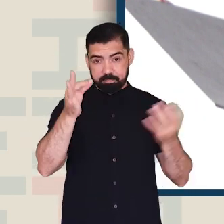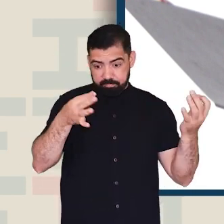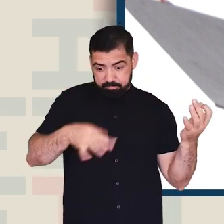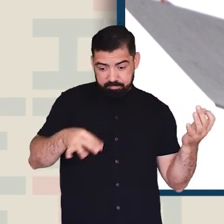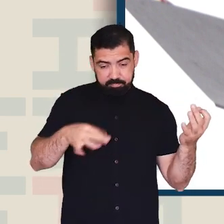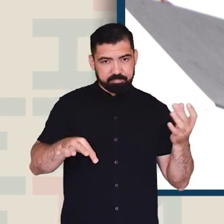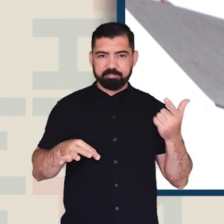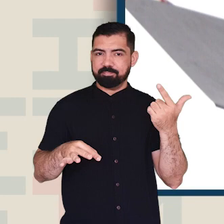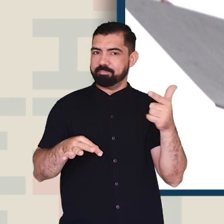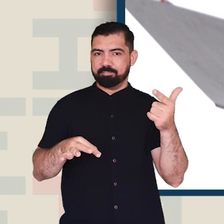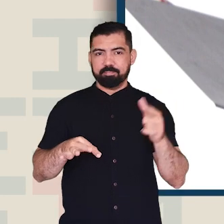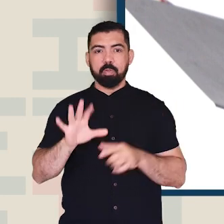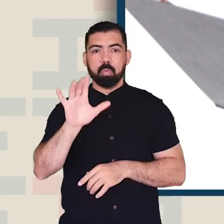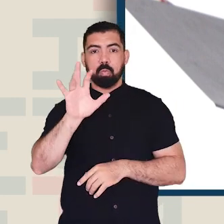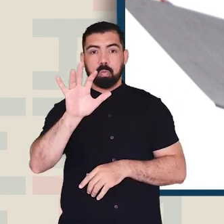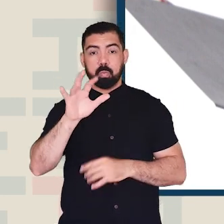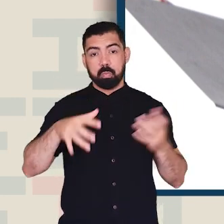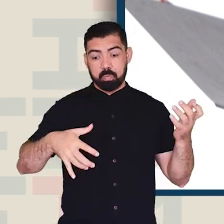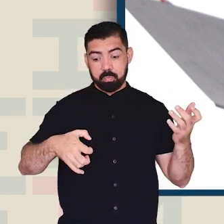Fazendo